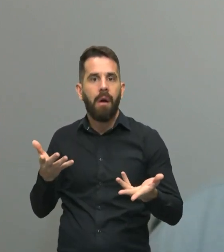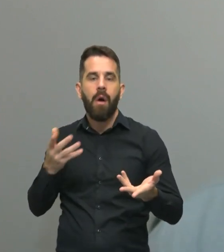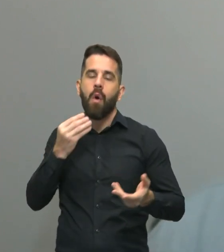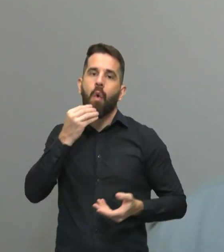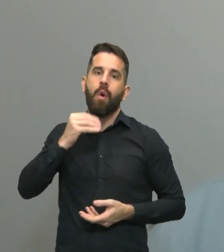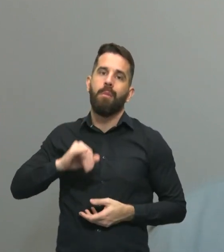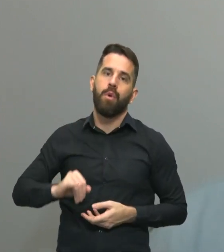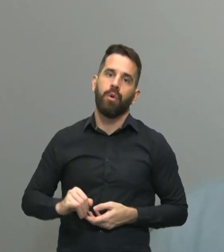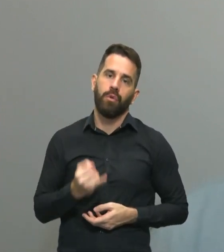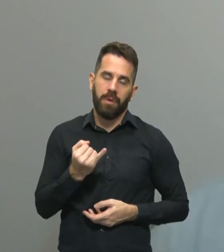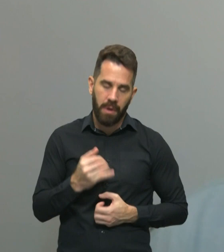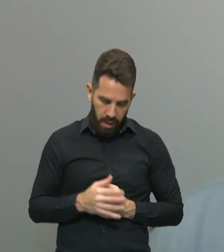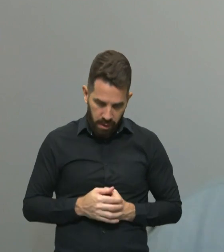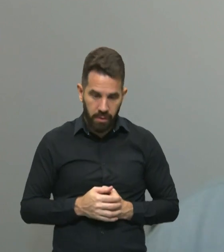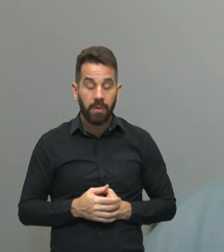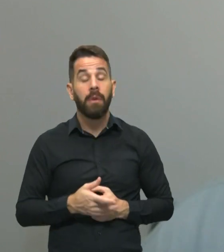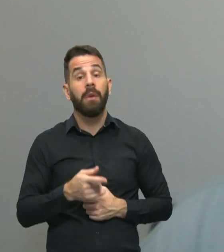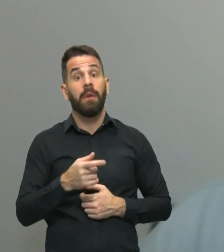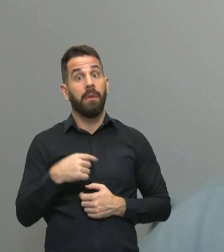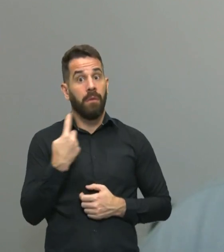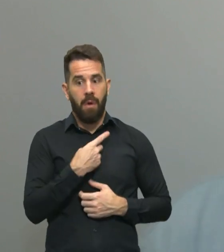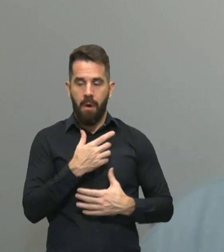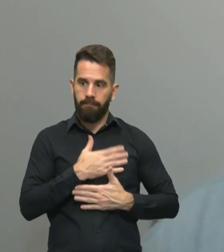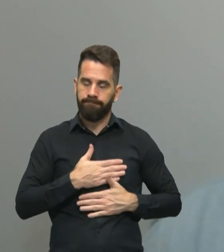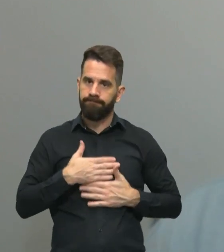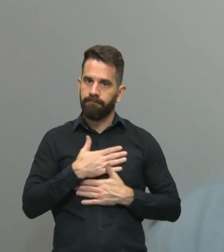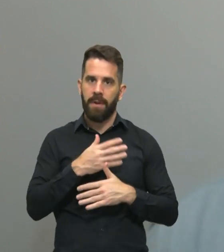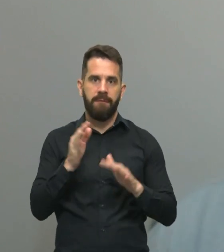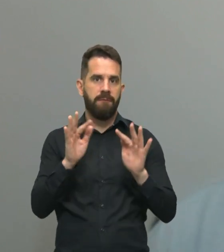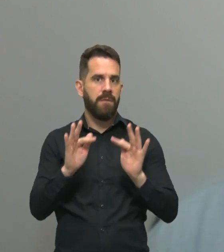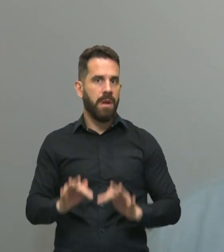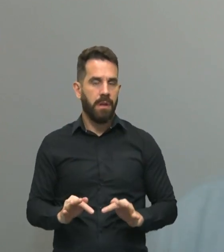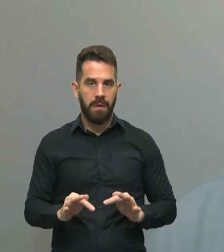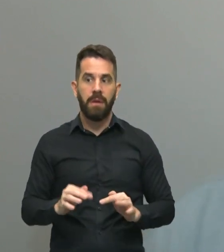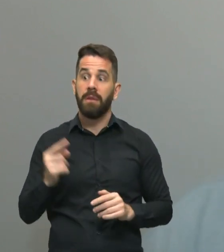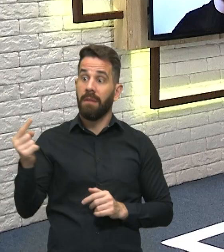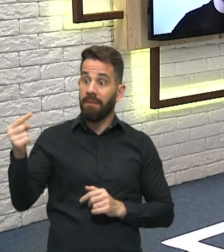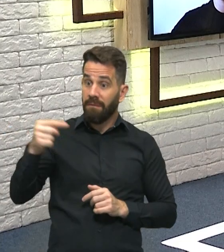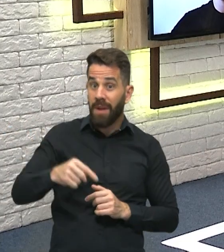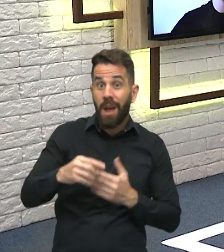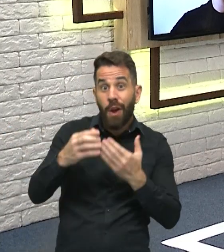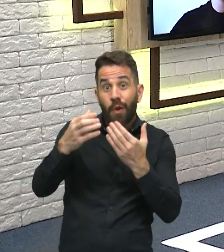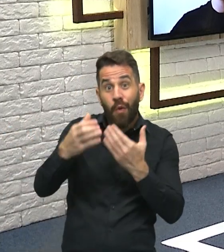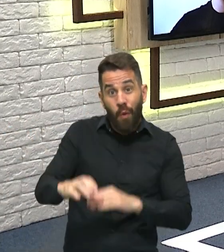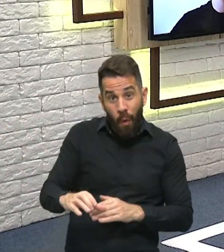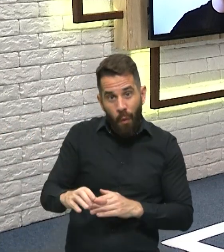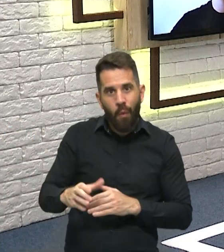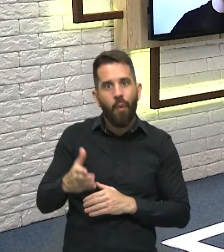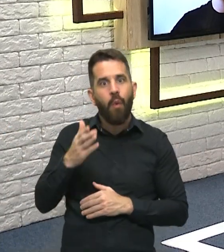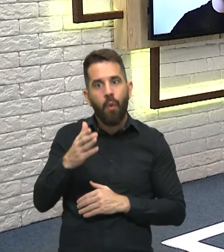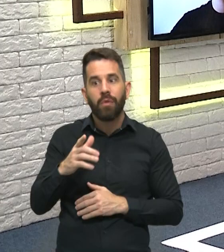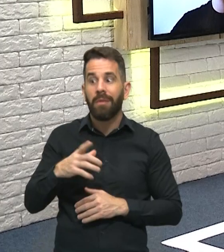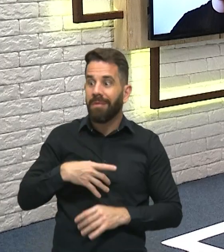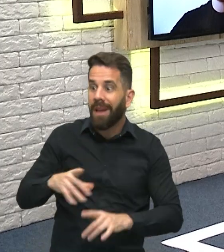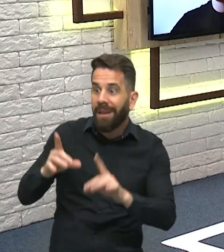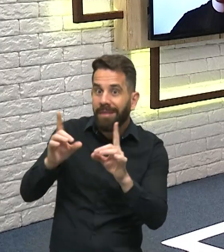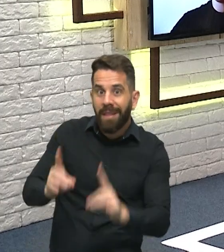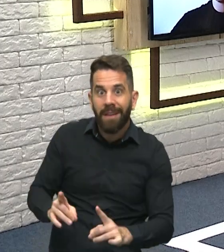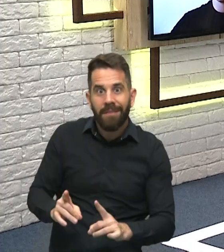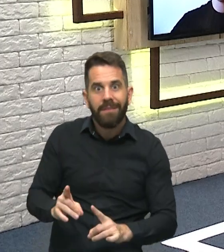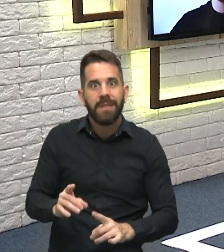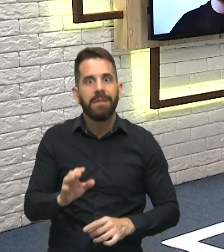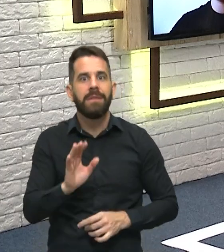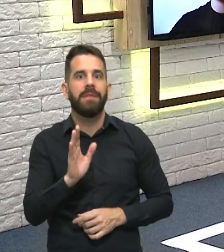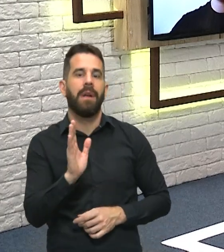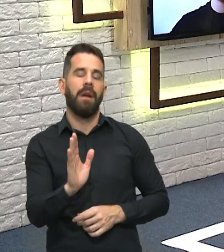uma pessoa em concurso público aqui com deficiência. Inclusive, Pedro, nós retomamos aqui a conexão com o